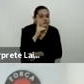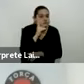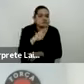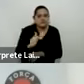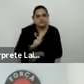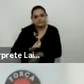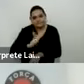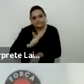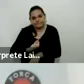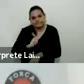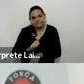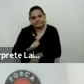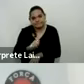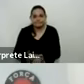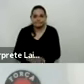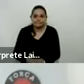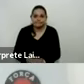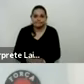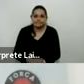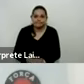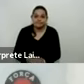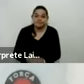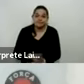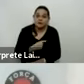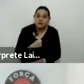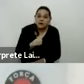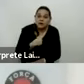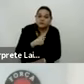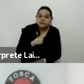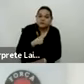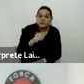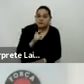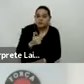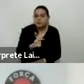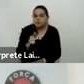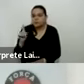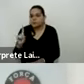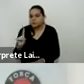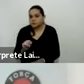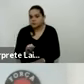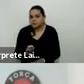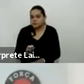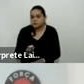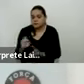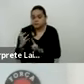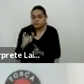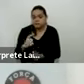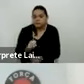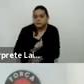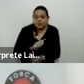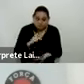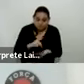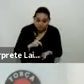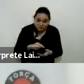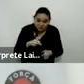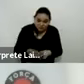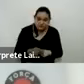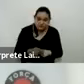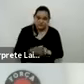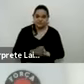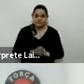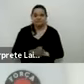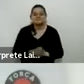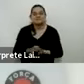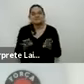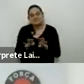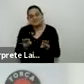É conosco, não é com os outros. E na sequência nós temos aqui os nossos articulistas. E